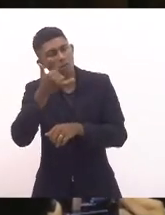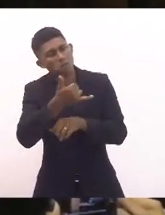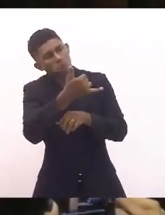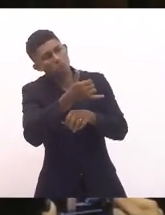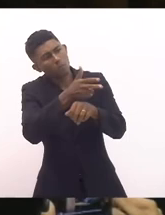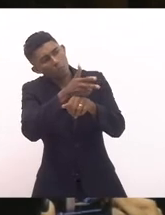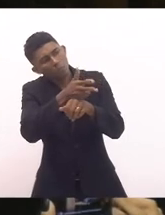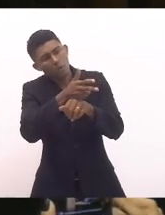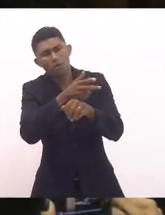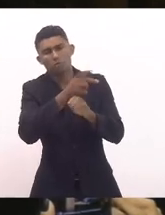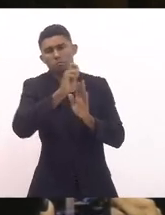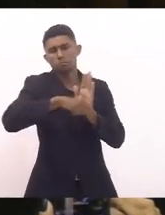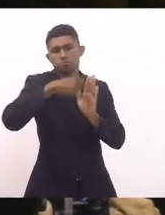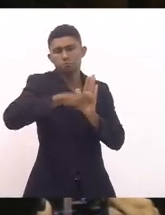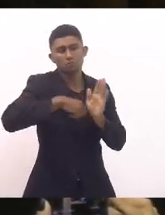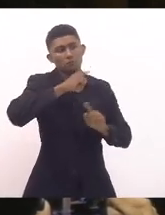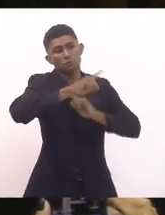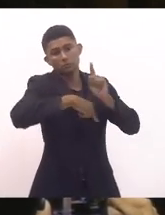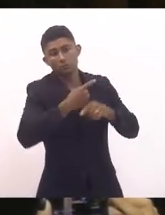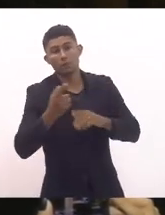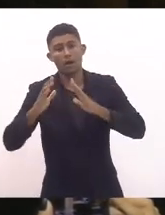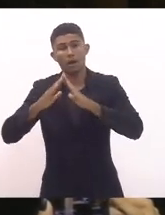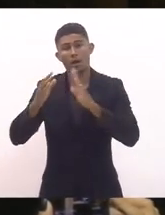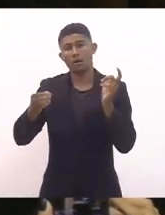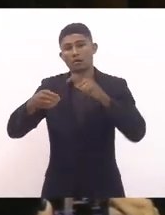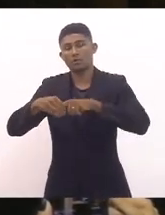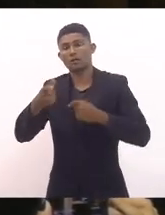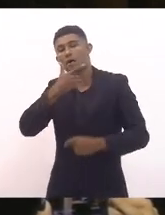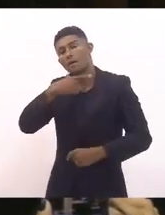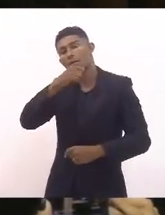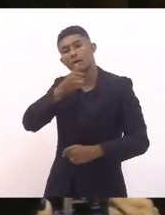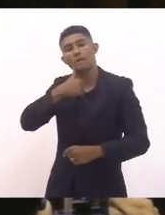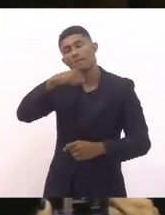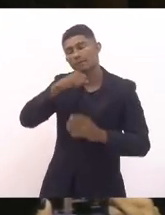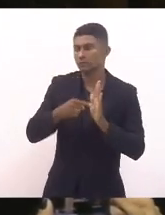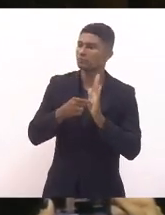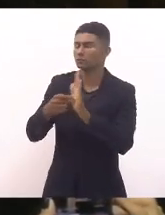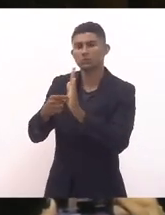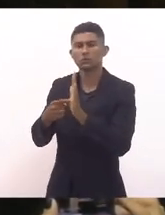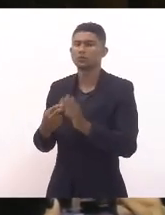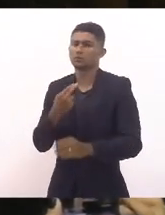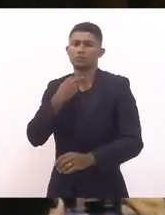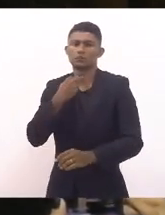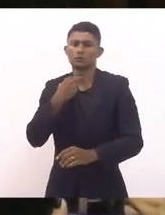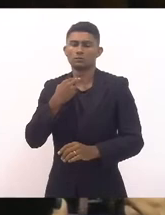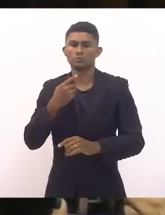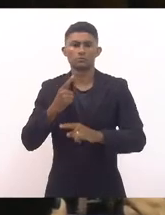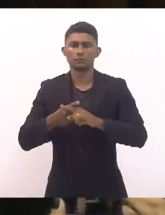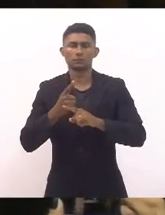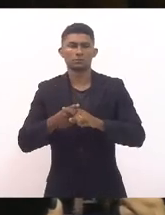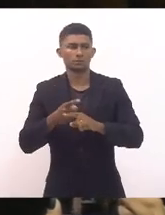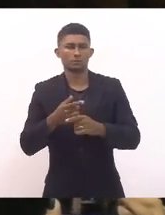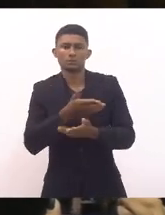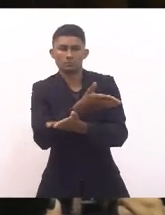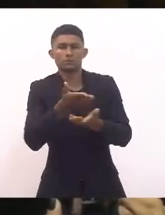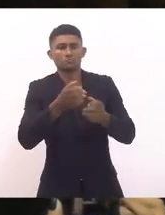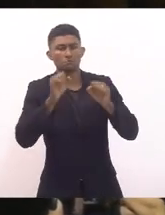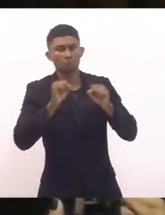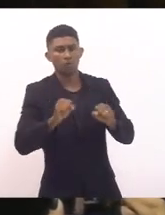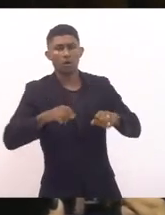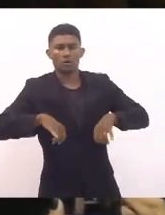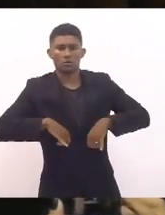seus responsáveis, trazendo assim a possibilidade de ser passivos judicialmente, punidos